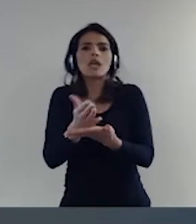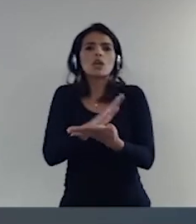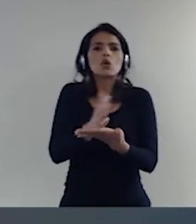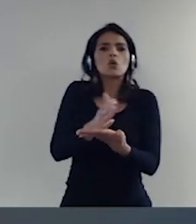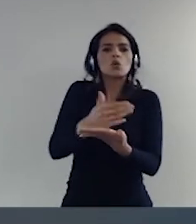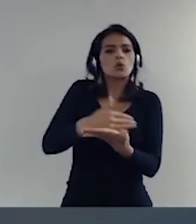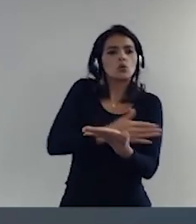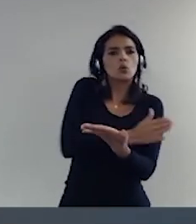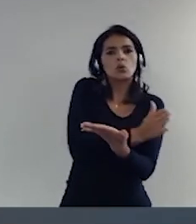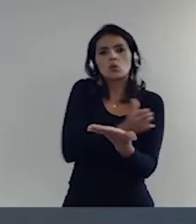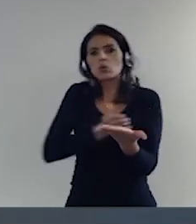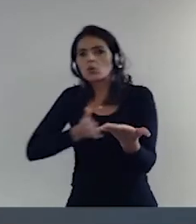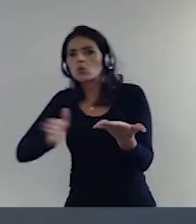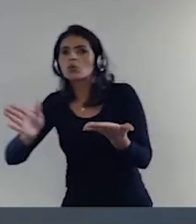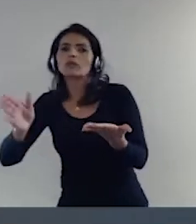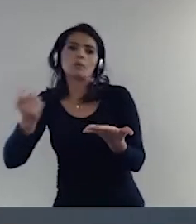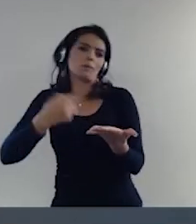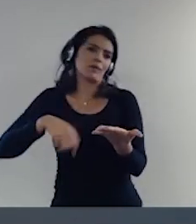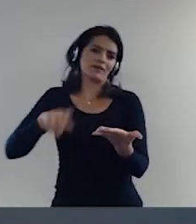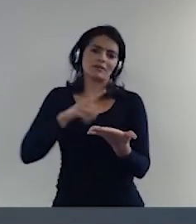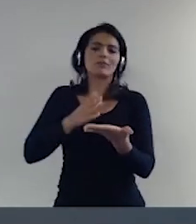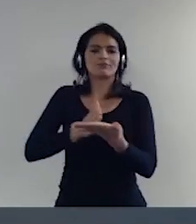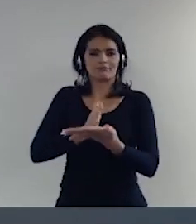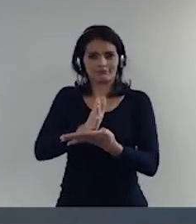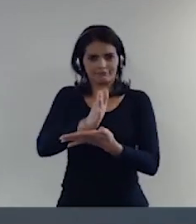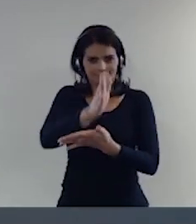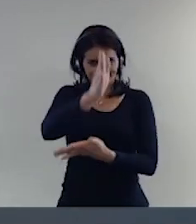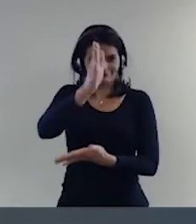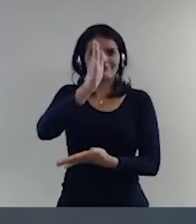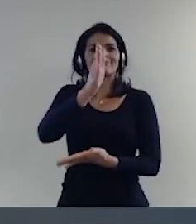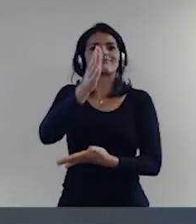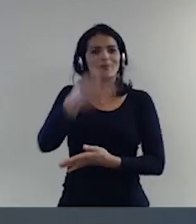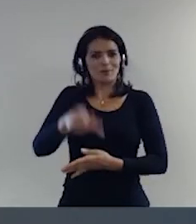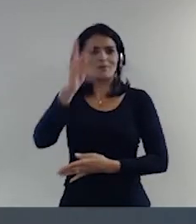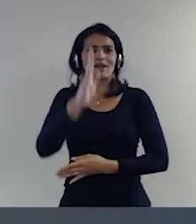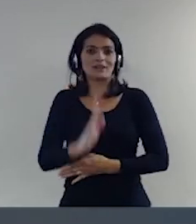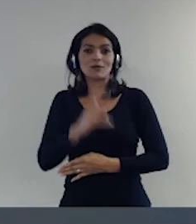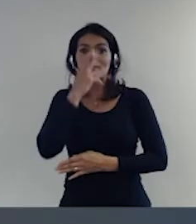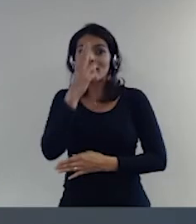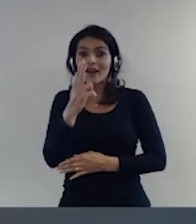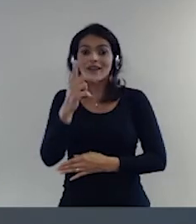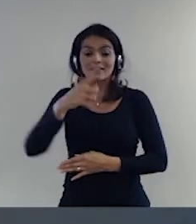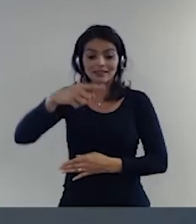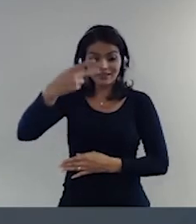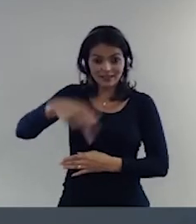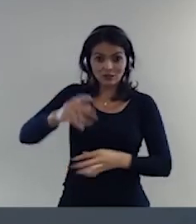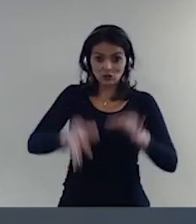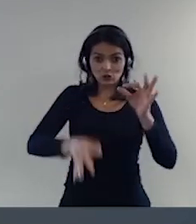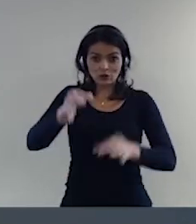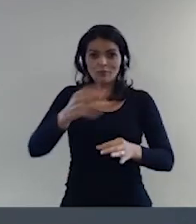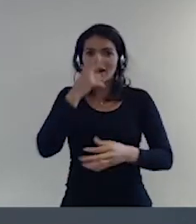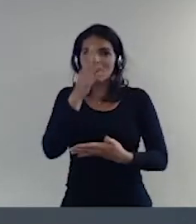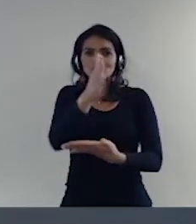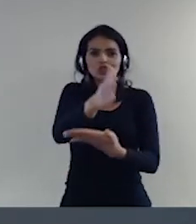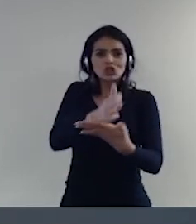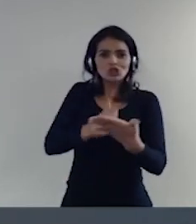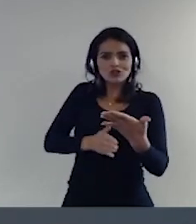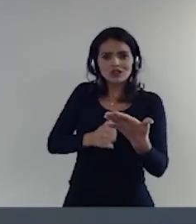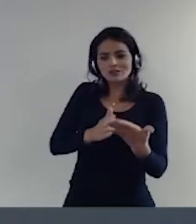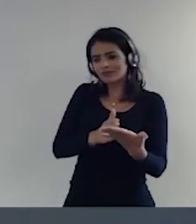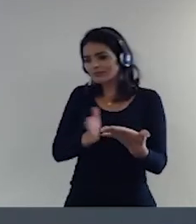duas correntes em que a doutrina brasileira hoje se vê um pouco dividida. Então, eu termino aqui a minha exposição com